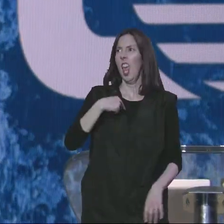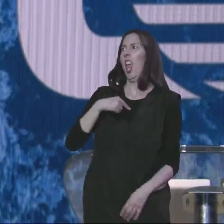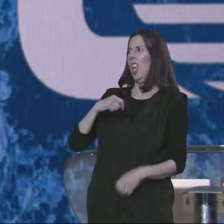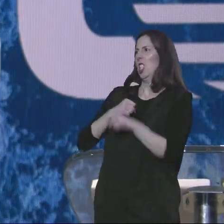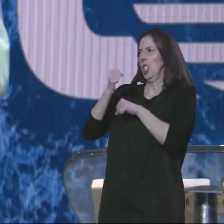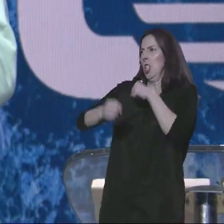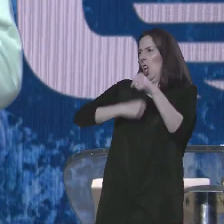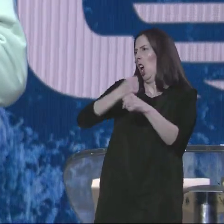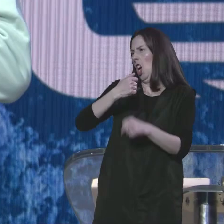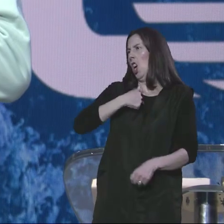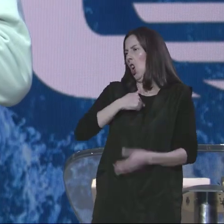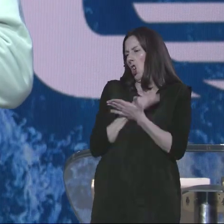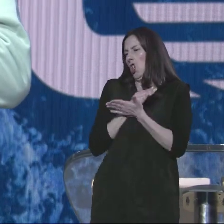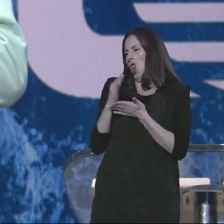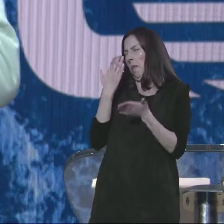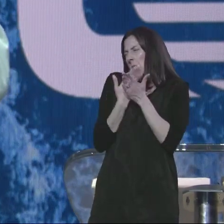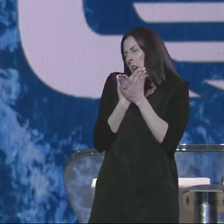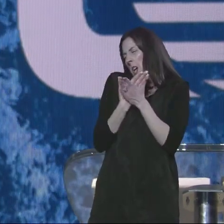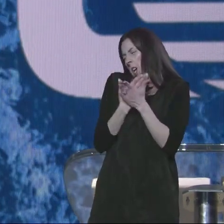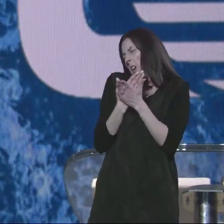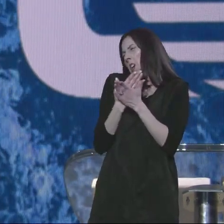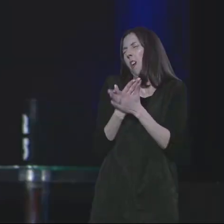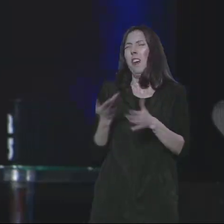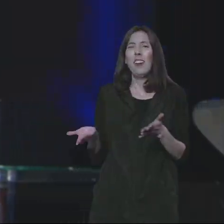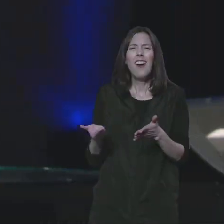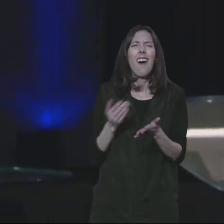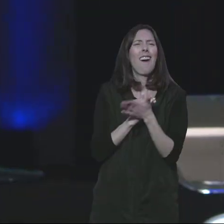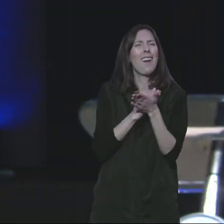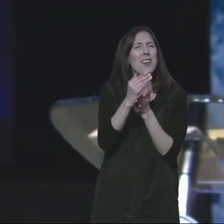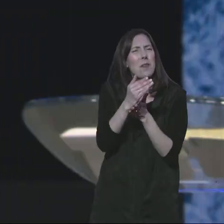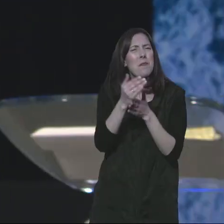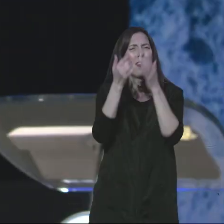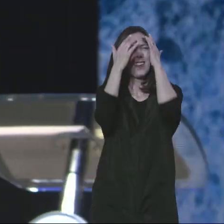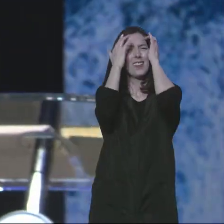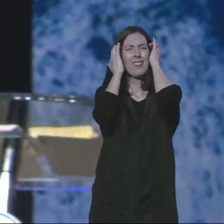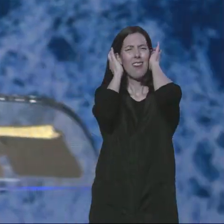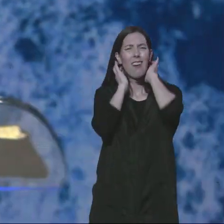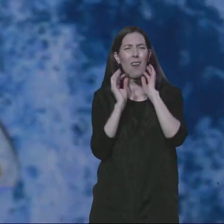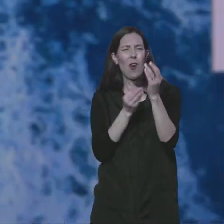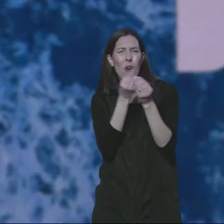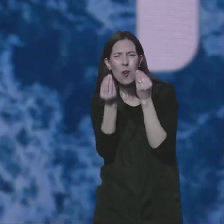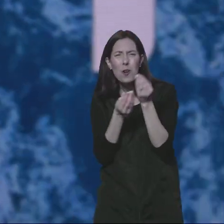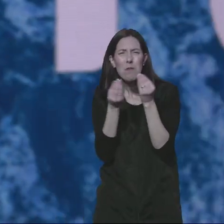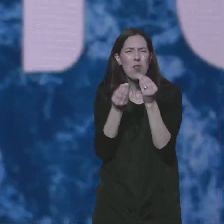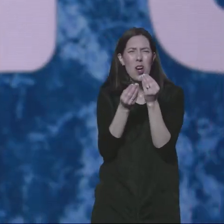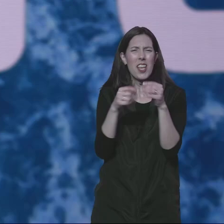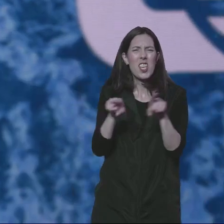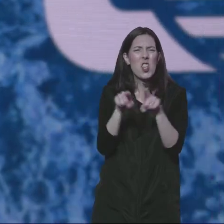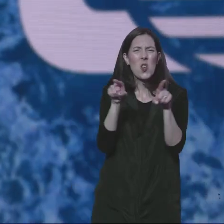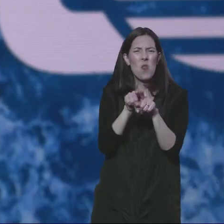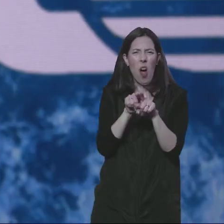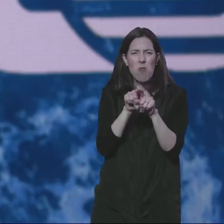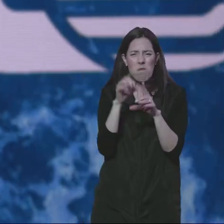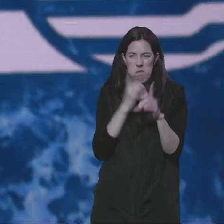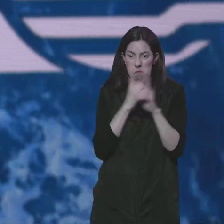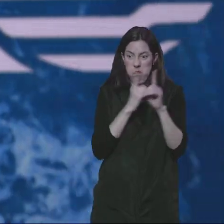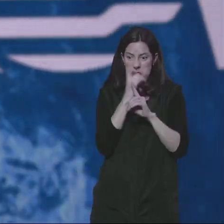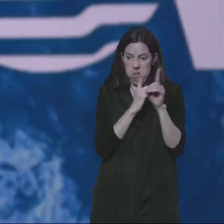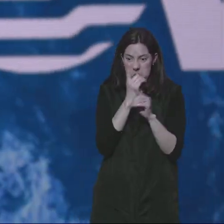eu vou estudar. E aí começa a estudar como se fosse uma máquina, mas não vai